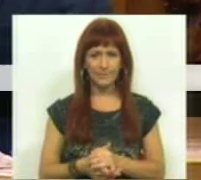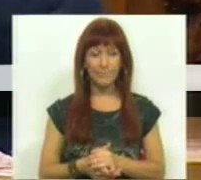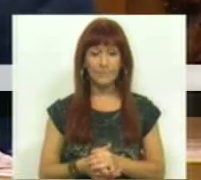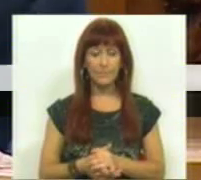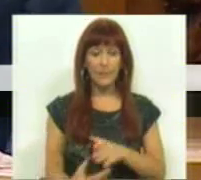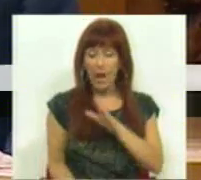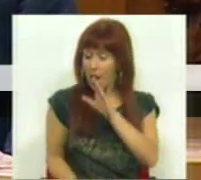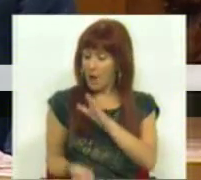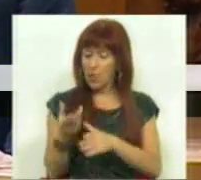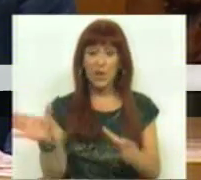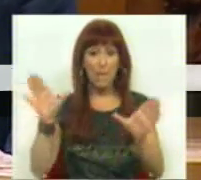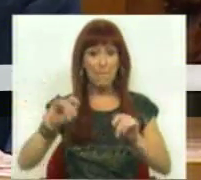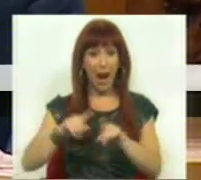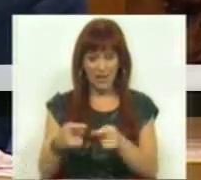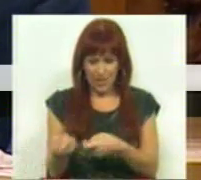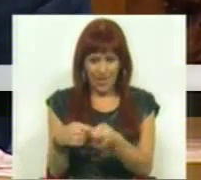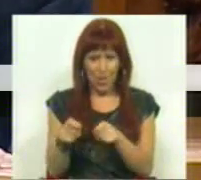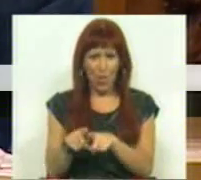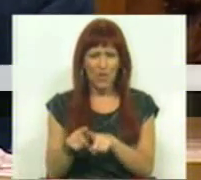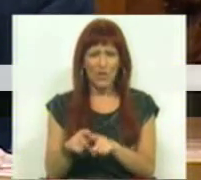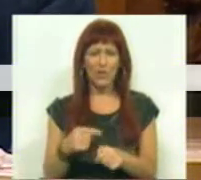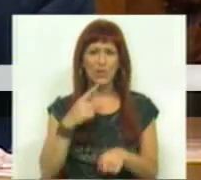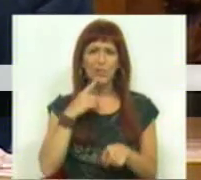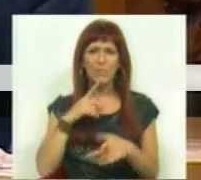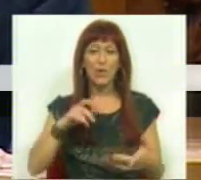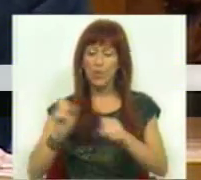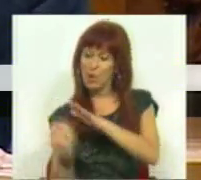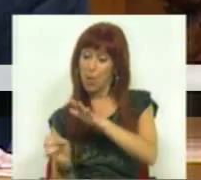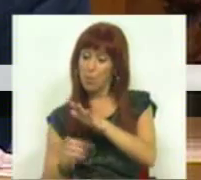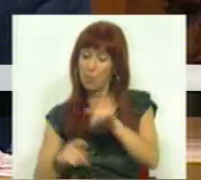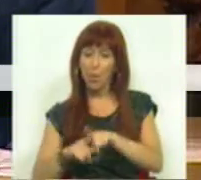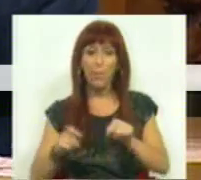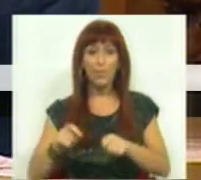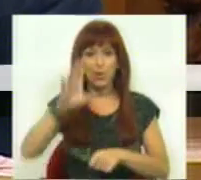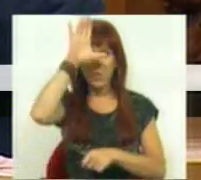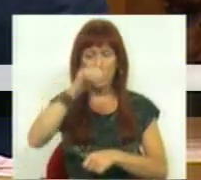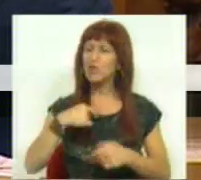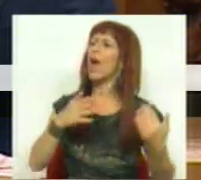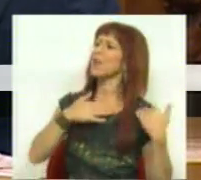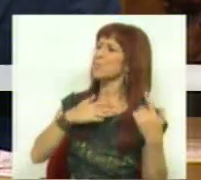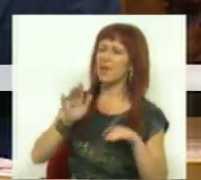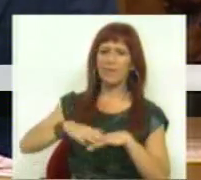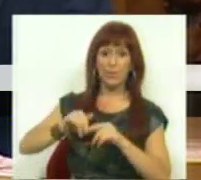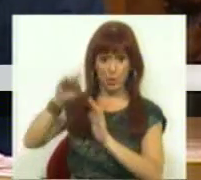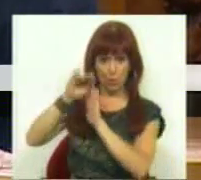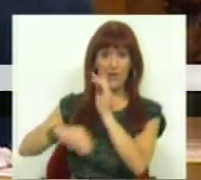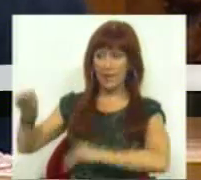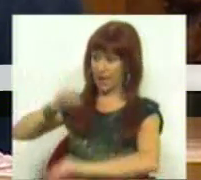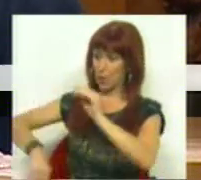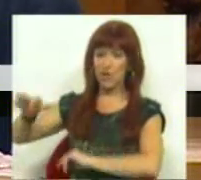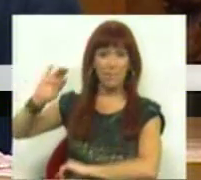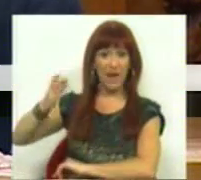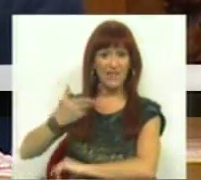Que na origem de mais este negócio ruinoso para os cofres do Estado esteja o responsável pelo programa eleitoral